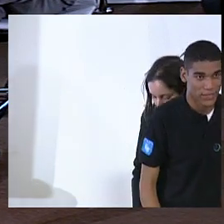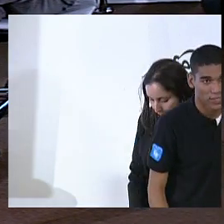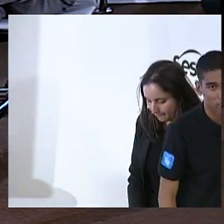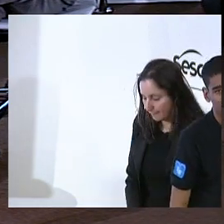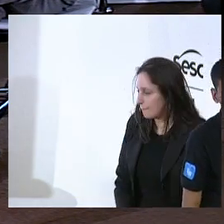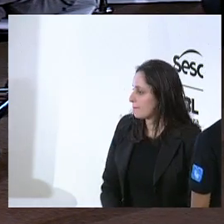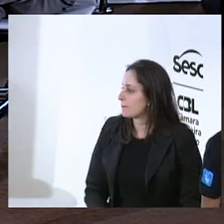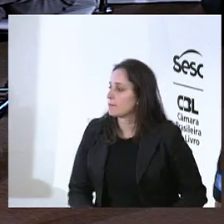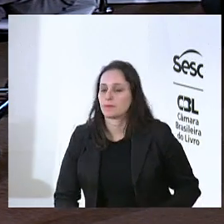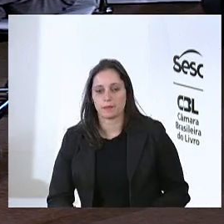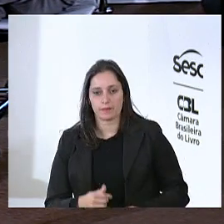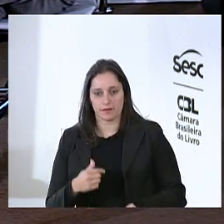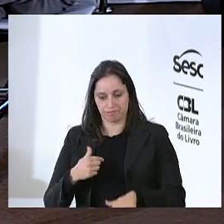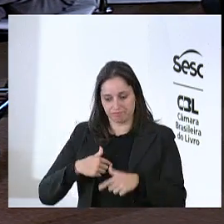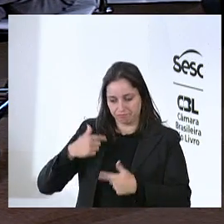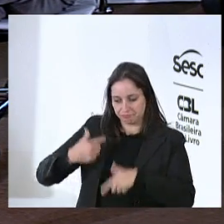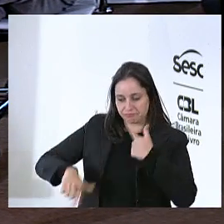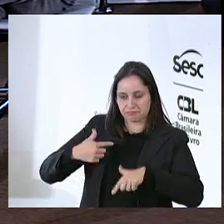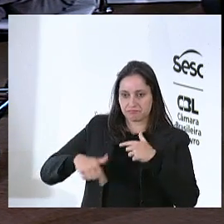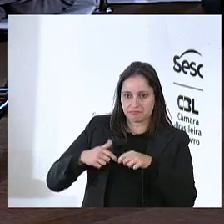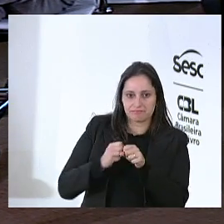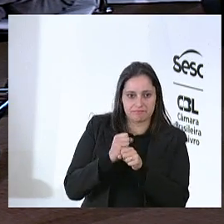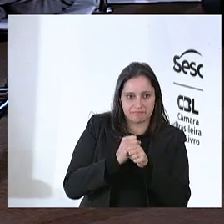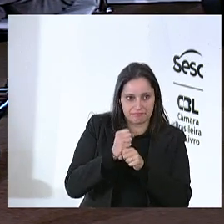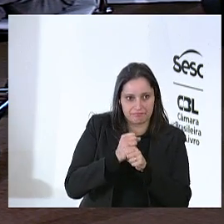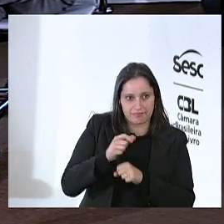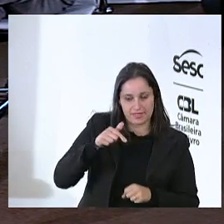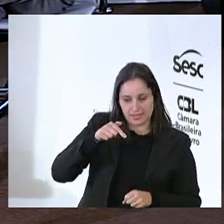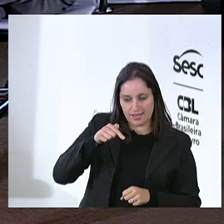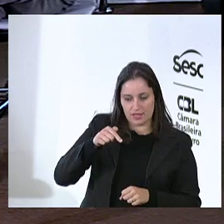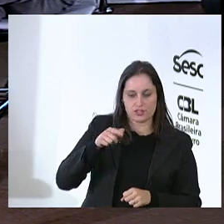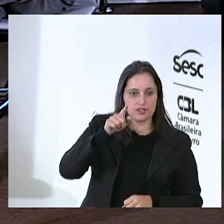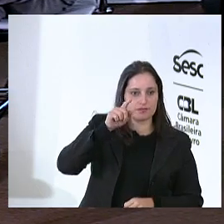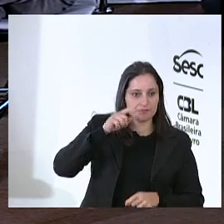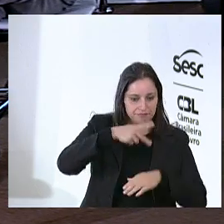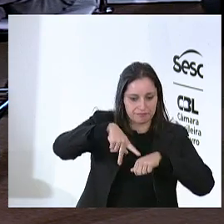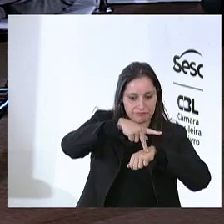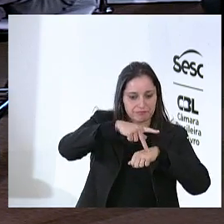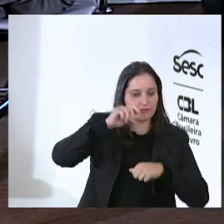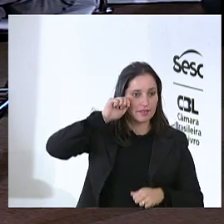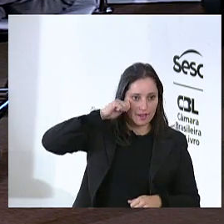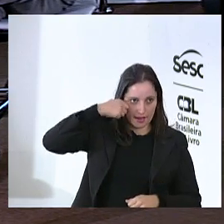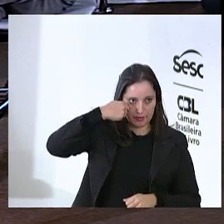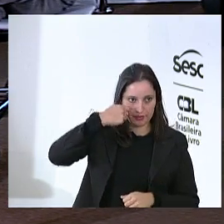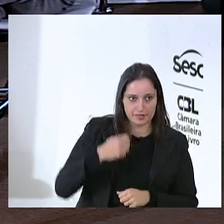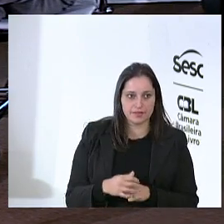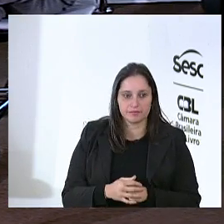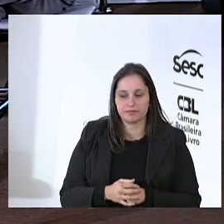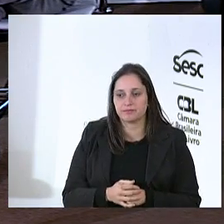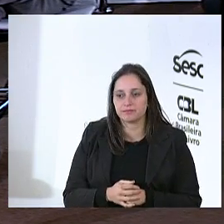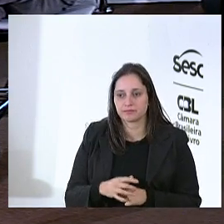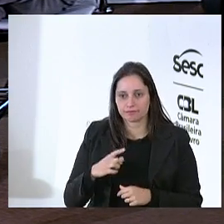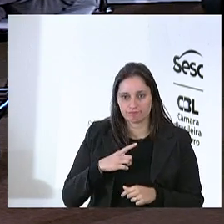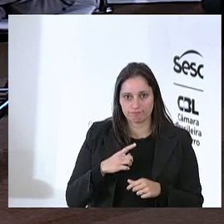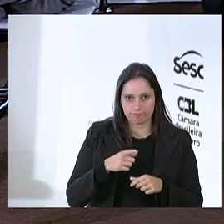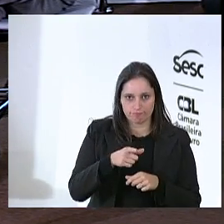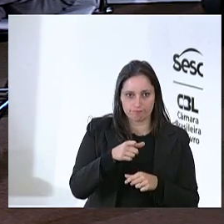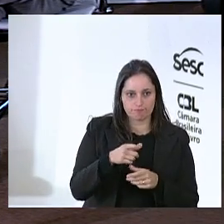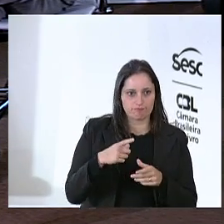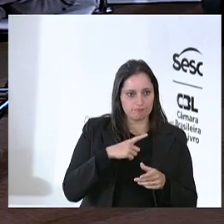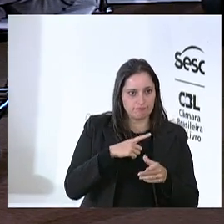Eu trabalhei 7 anos na África, né, nessas viagens. Mas mais recentemente, eu estava na África, uma